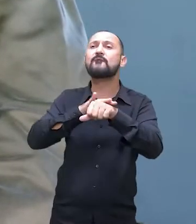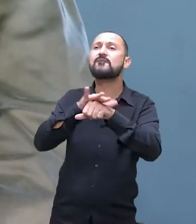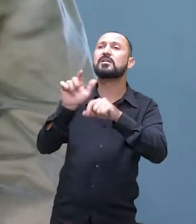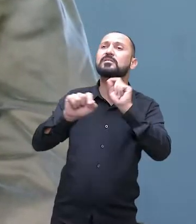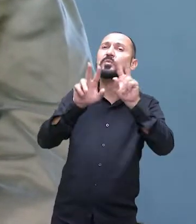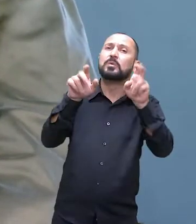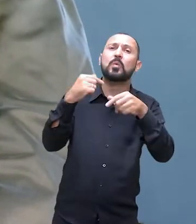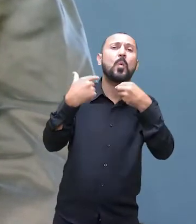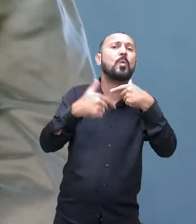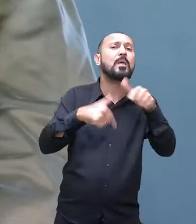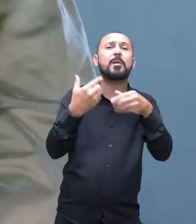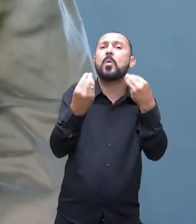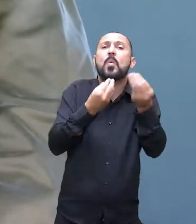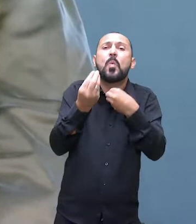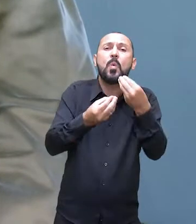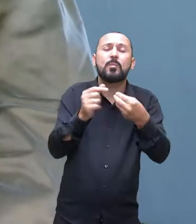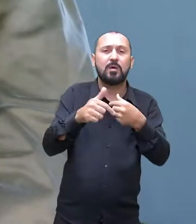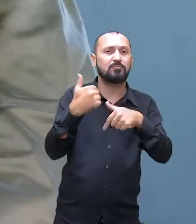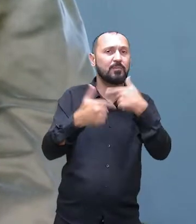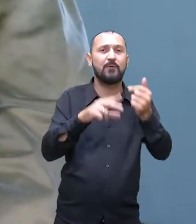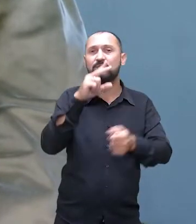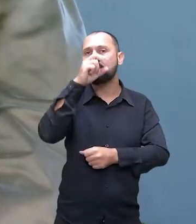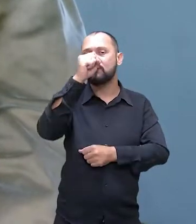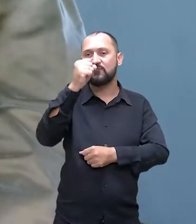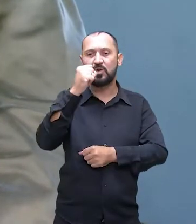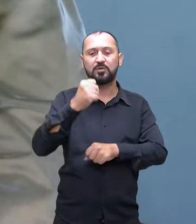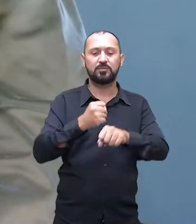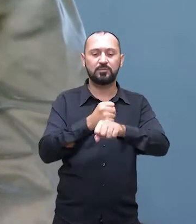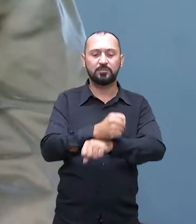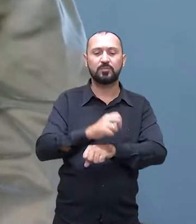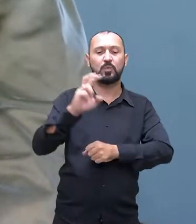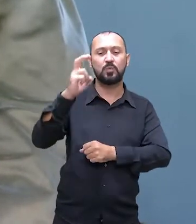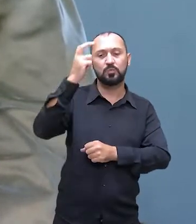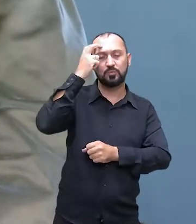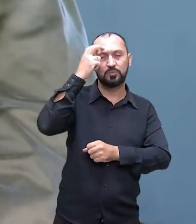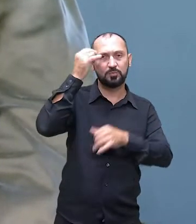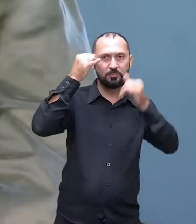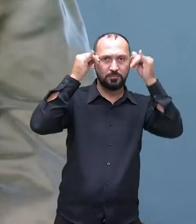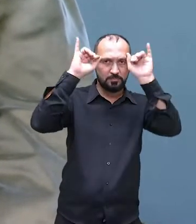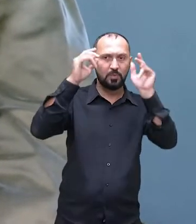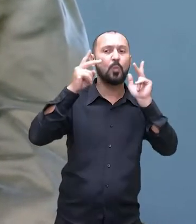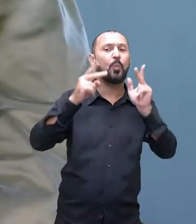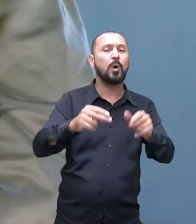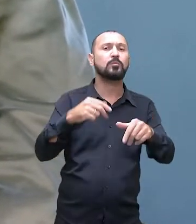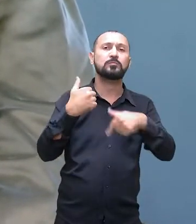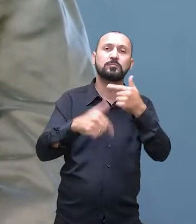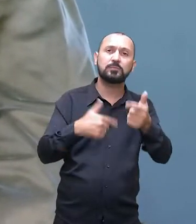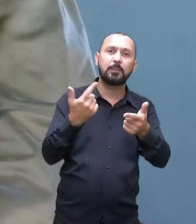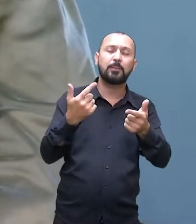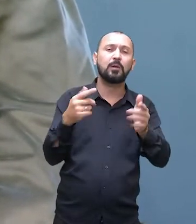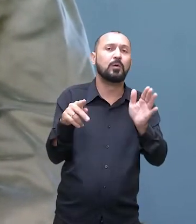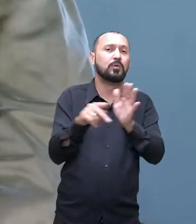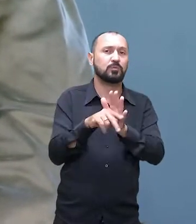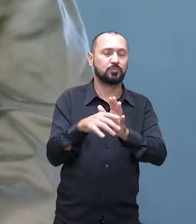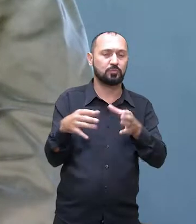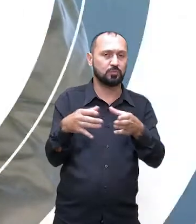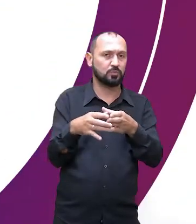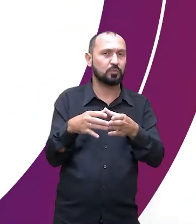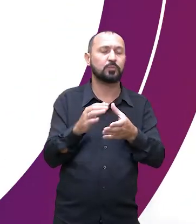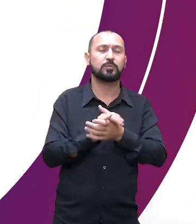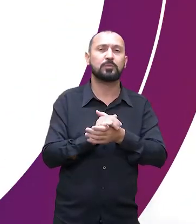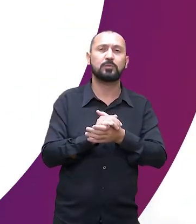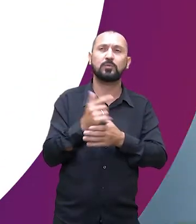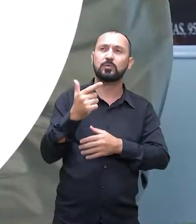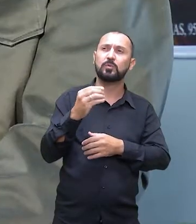ainda sobre aquele trabalho. Era um trabalho muito forte, muito intenso, o Cultura Bovina. Da mesma forma que todos os trabalhos da Ginga Cia de